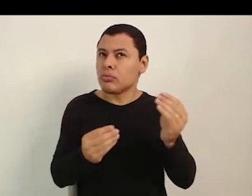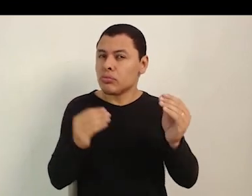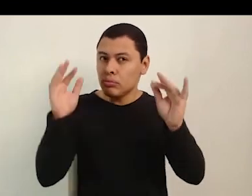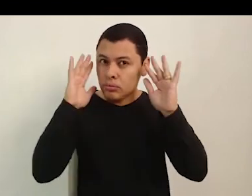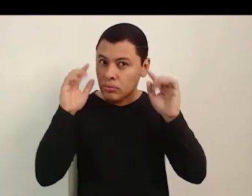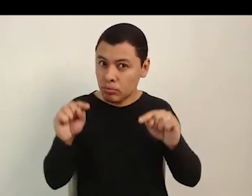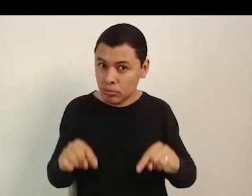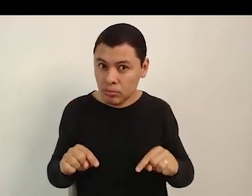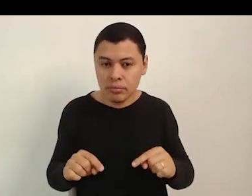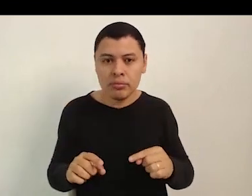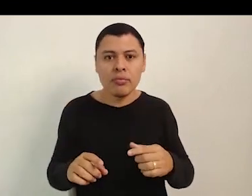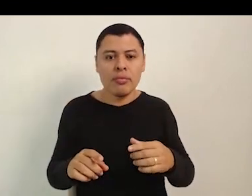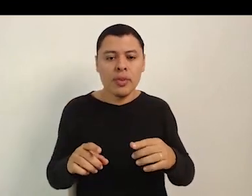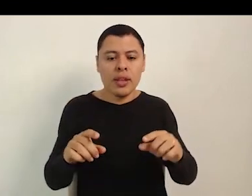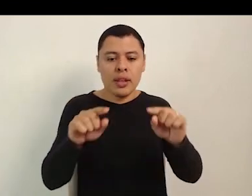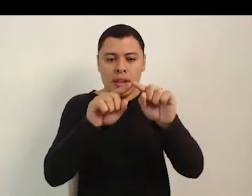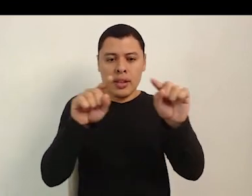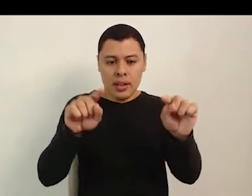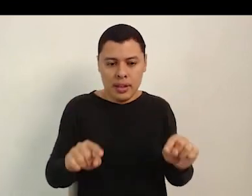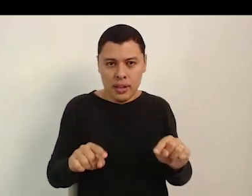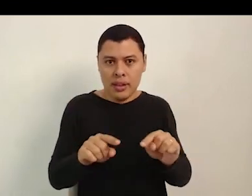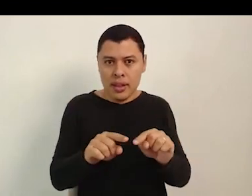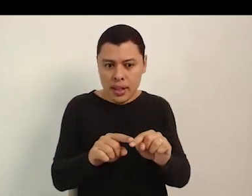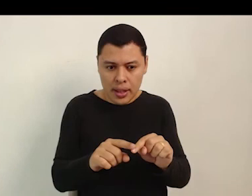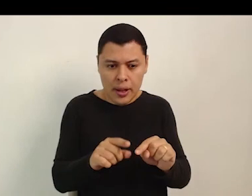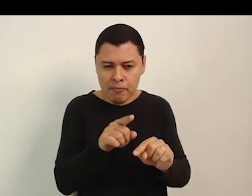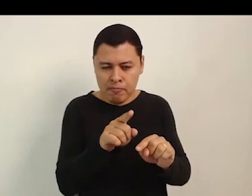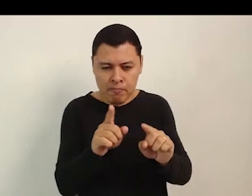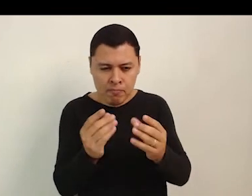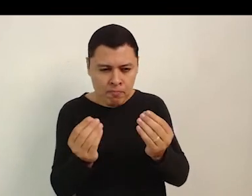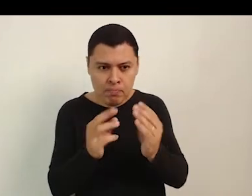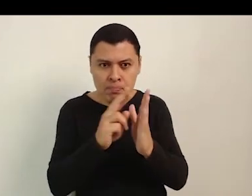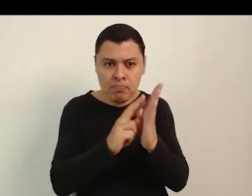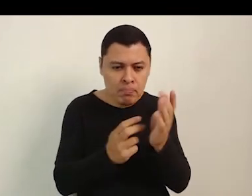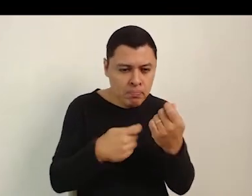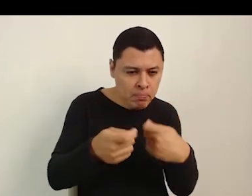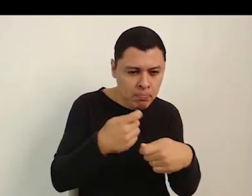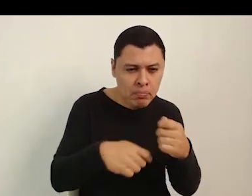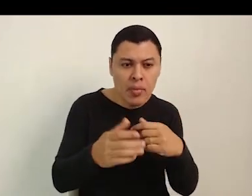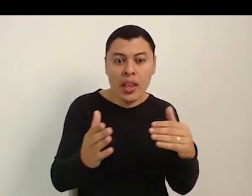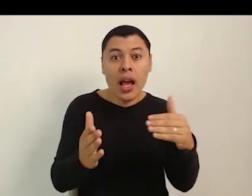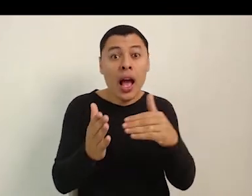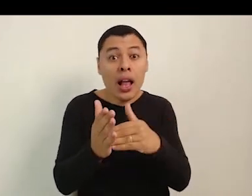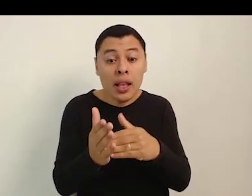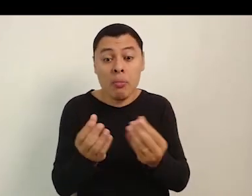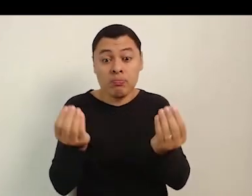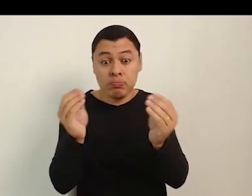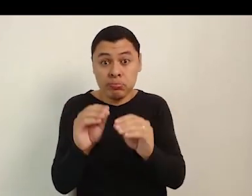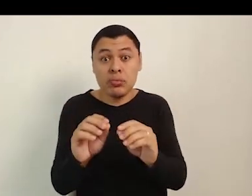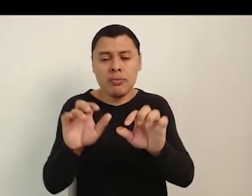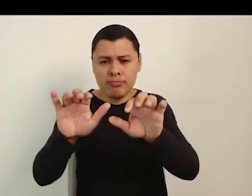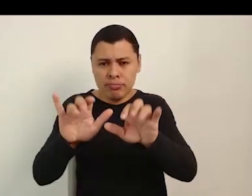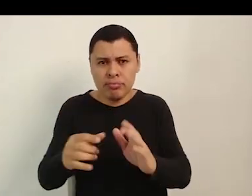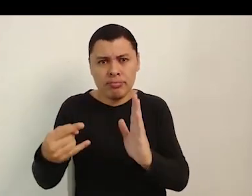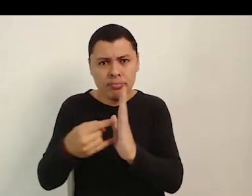quando vai desenhar a tela, né? Vai pensar nas regras de negócio, até a fase de implantação mesmo, deploy, subir